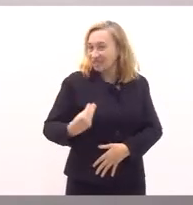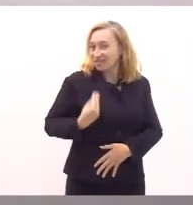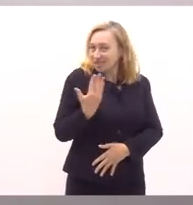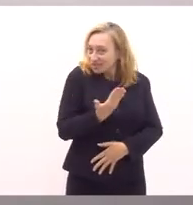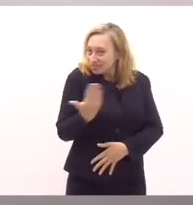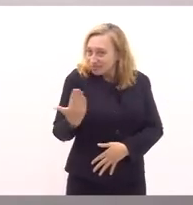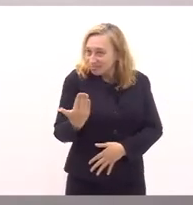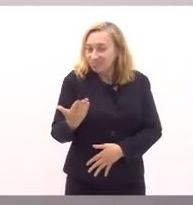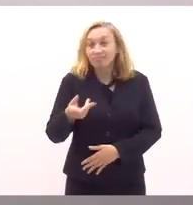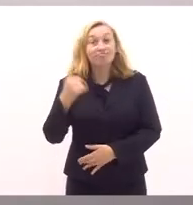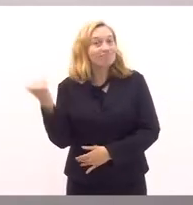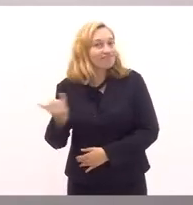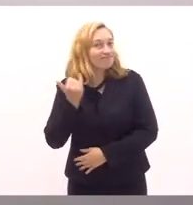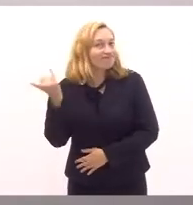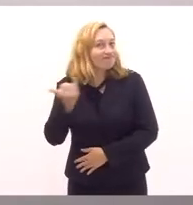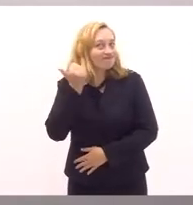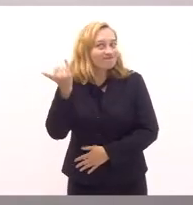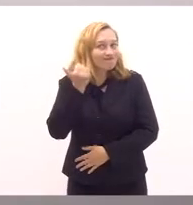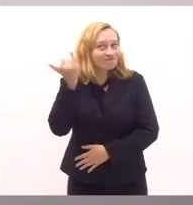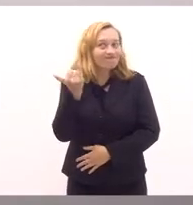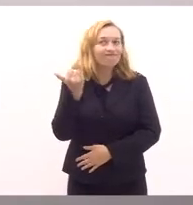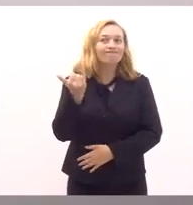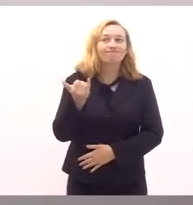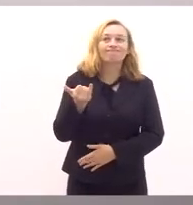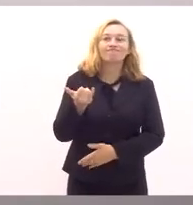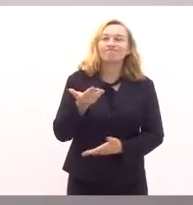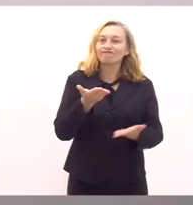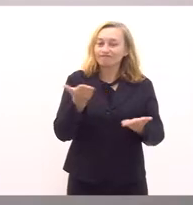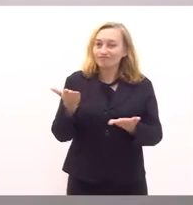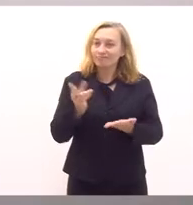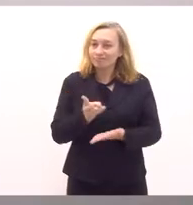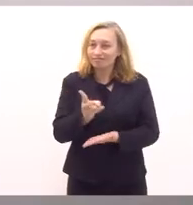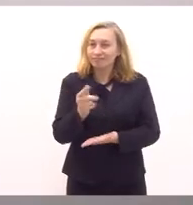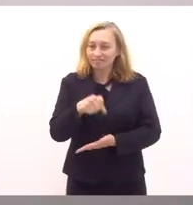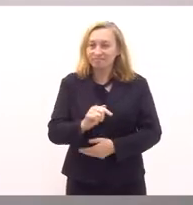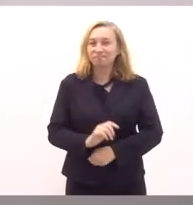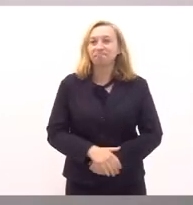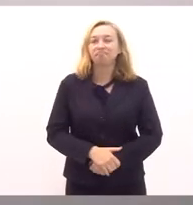de vocês, muito importante. A gente vai querer muito vocês sempre.